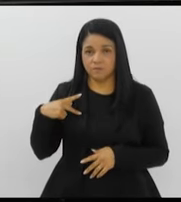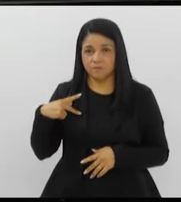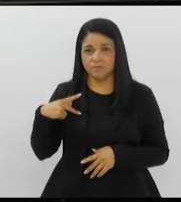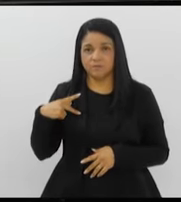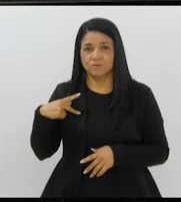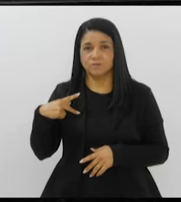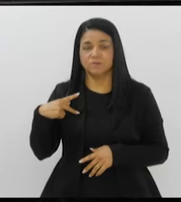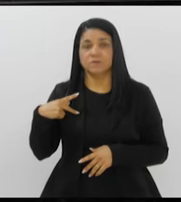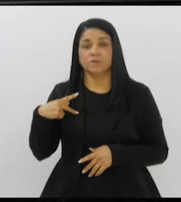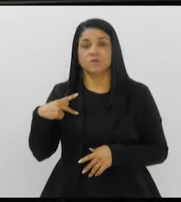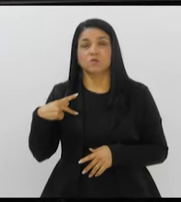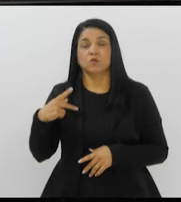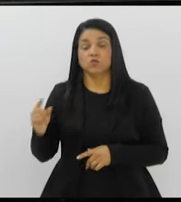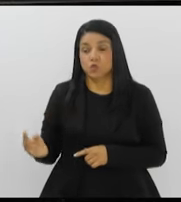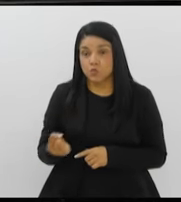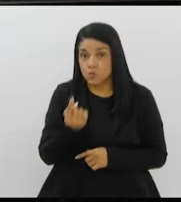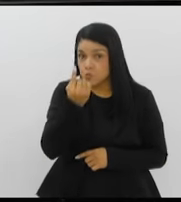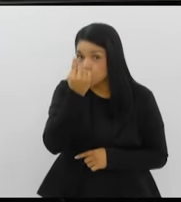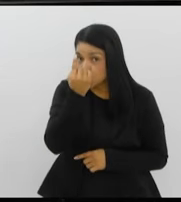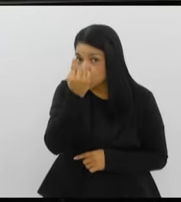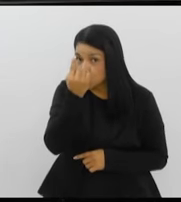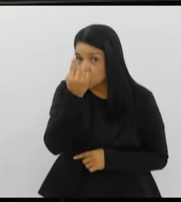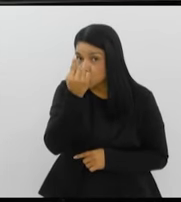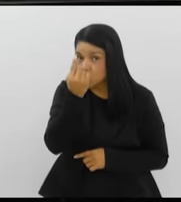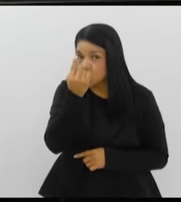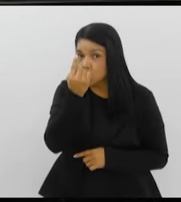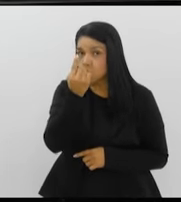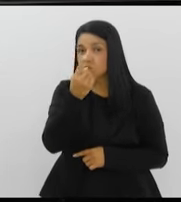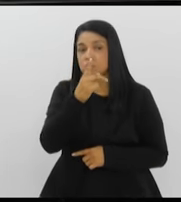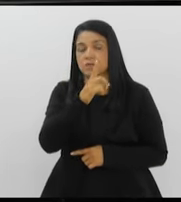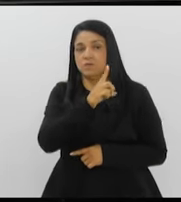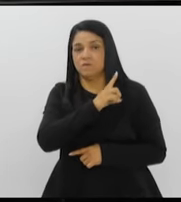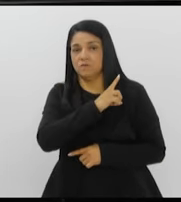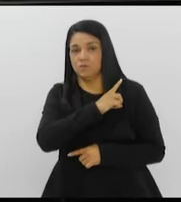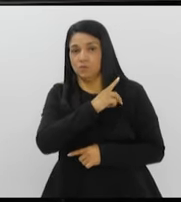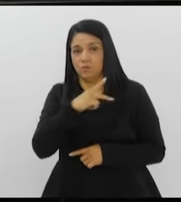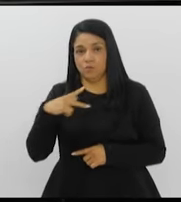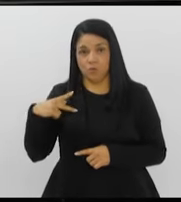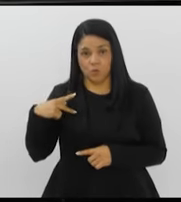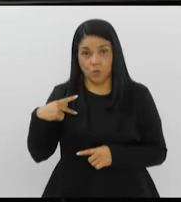de um defensor, não podemos generalizar,